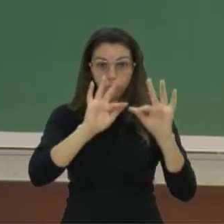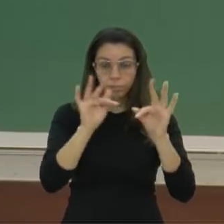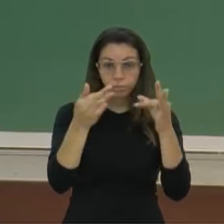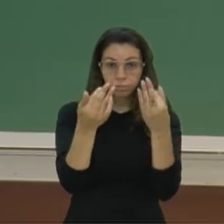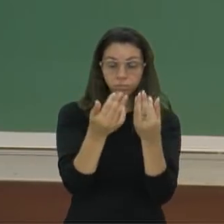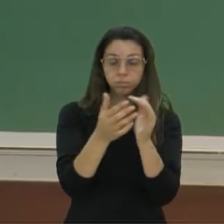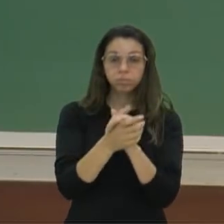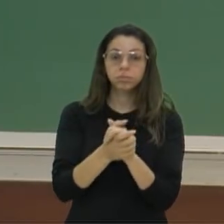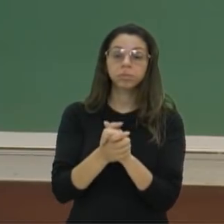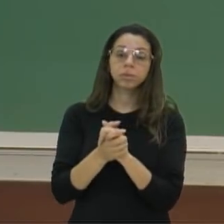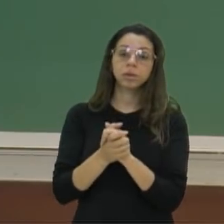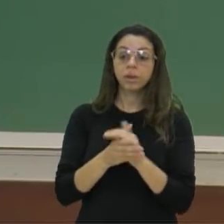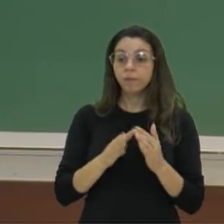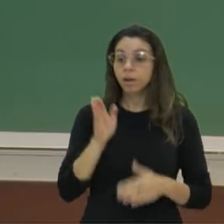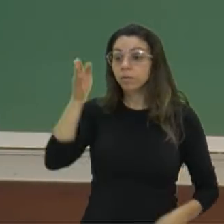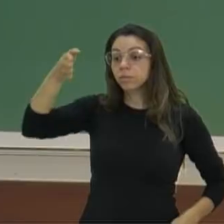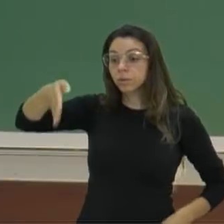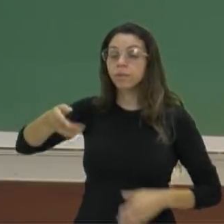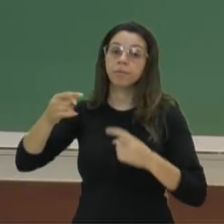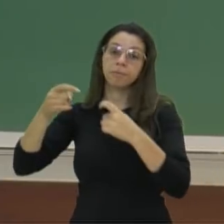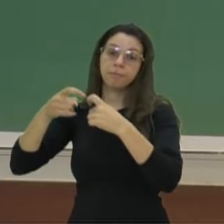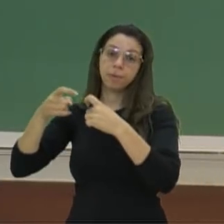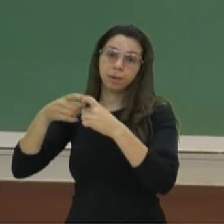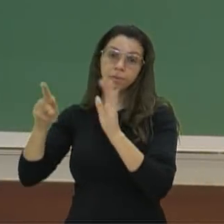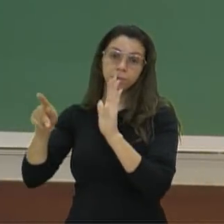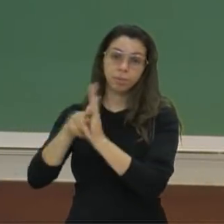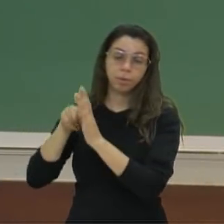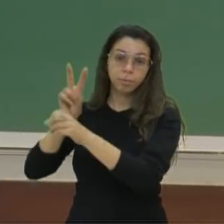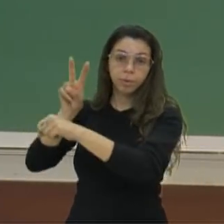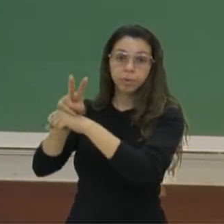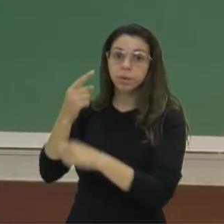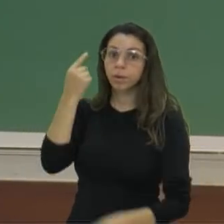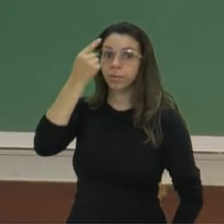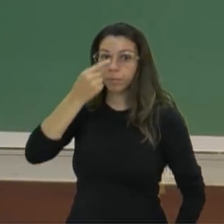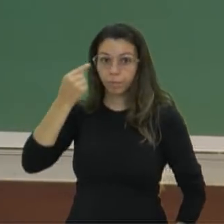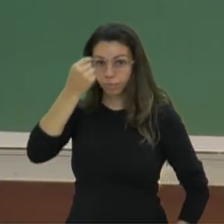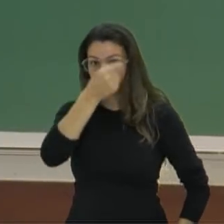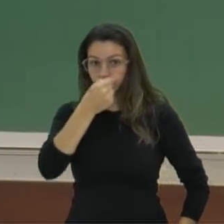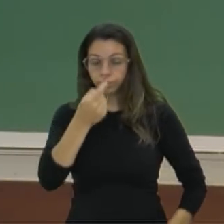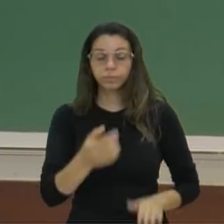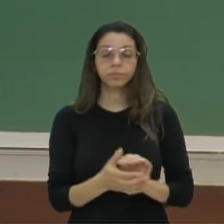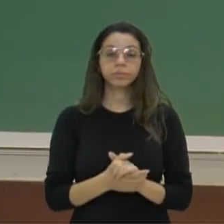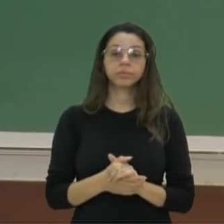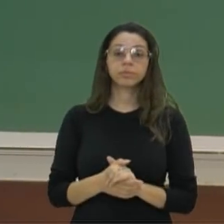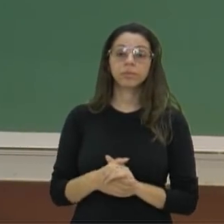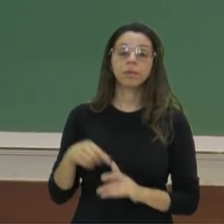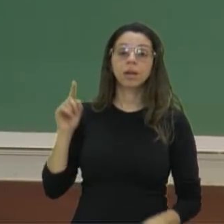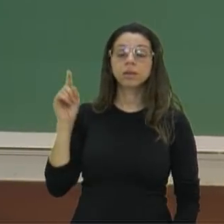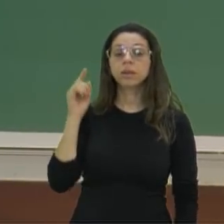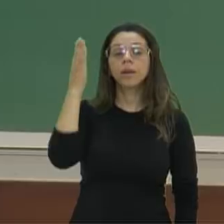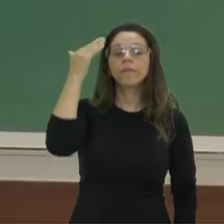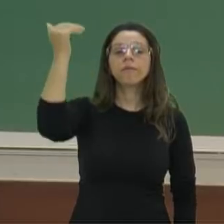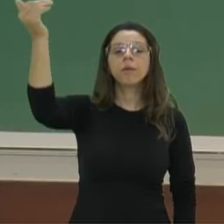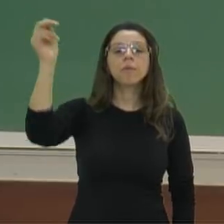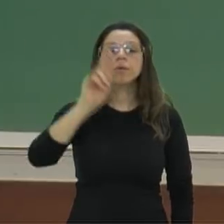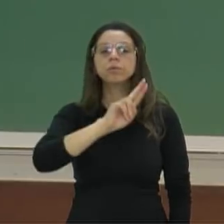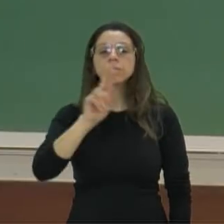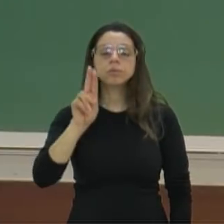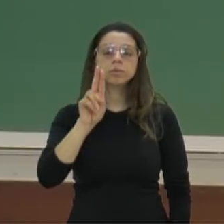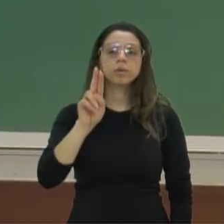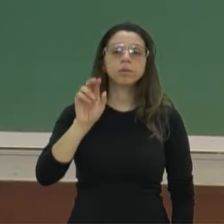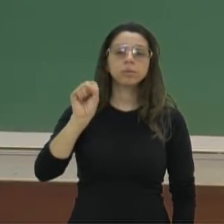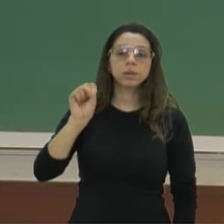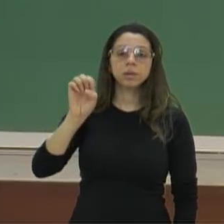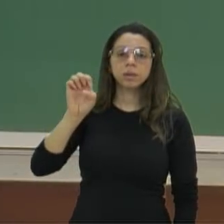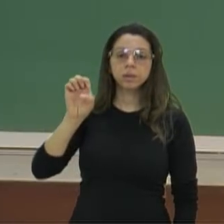agende uma consulta com o oftalmologista. Bom, então esse é o famoso teste de Snellen, onde nós temos